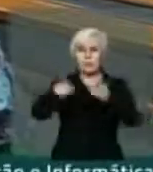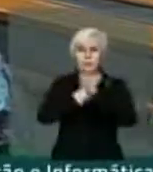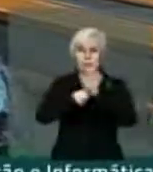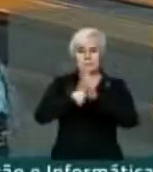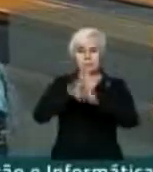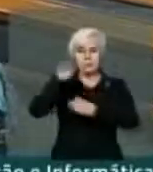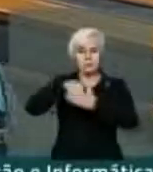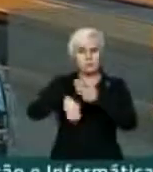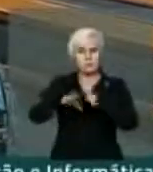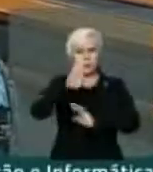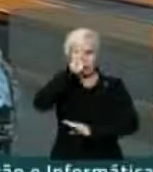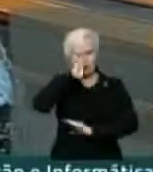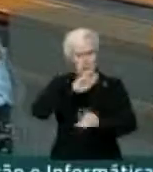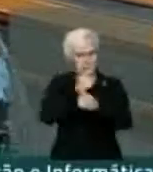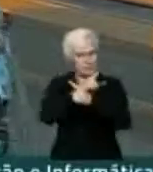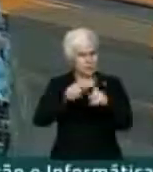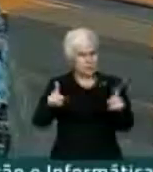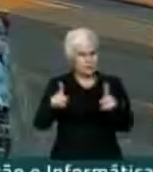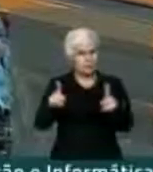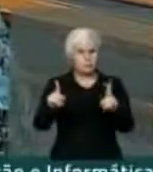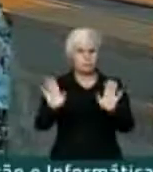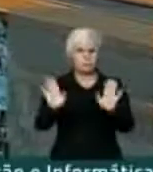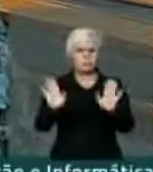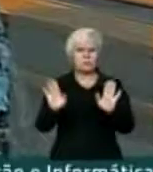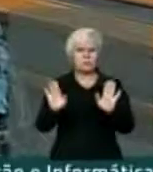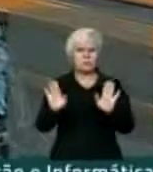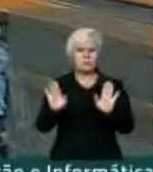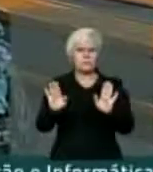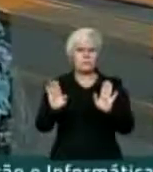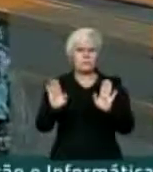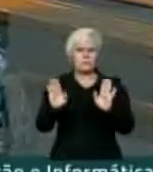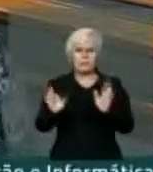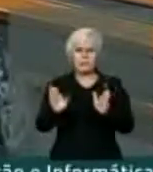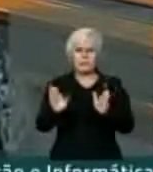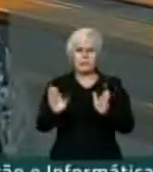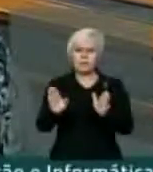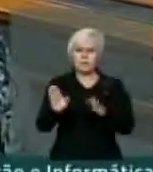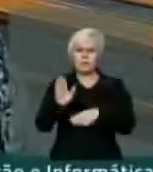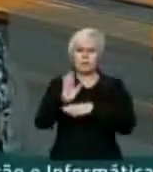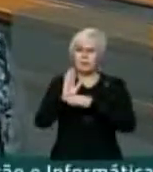de gratuito. É uma dispensa de contribuição